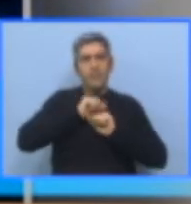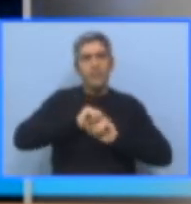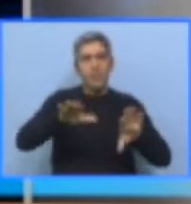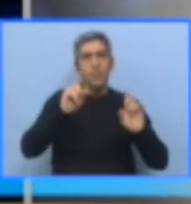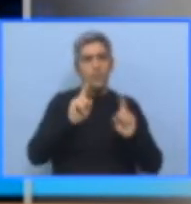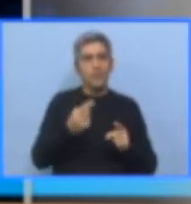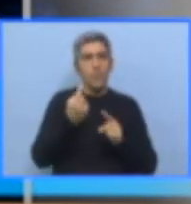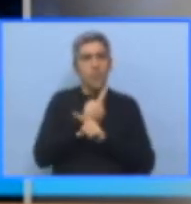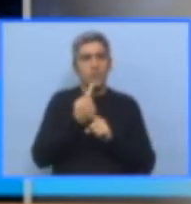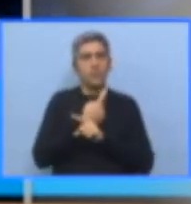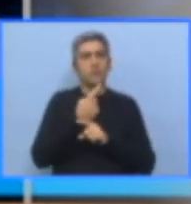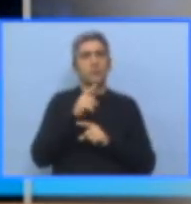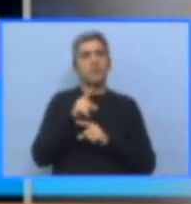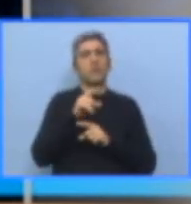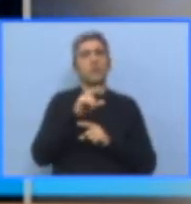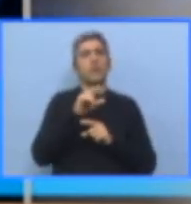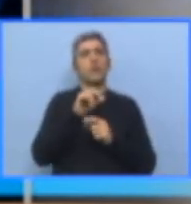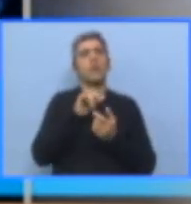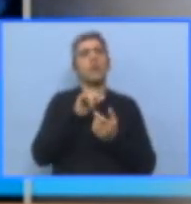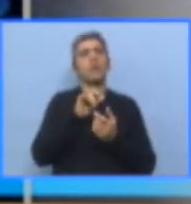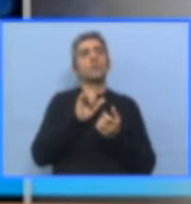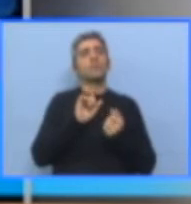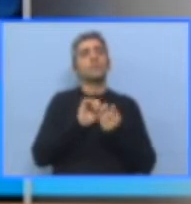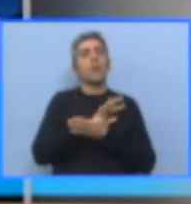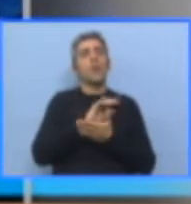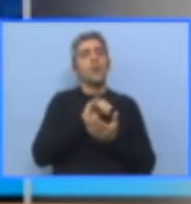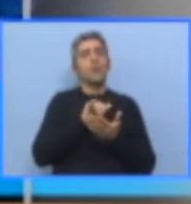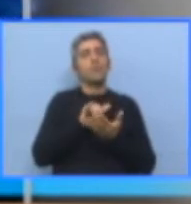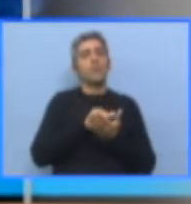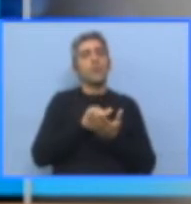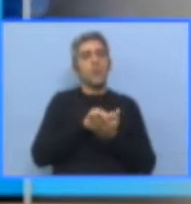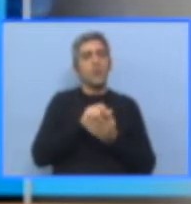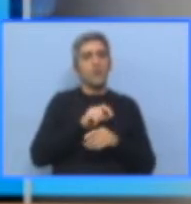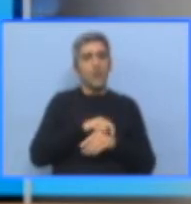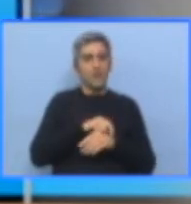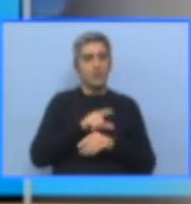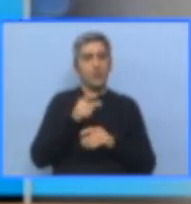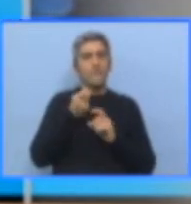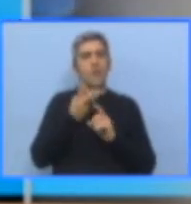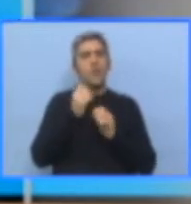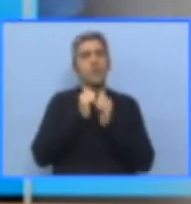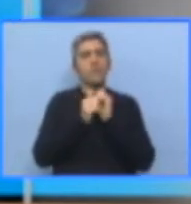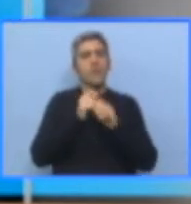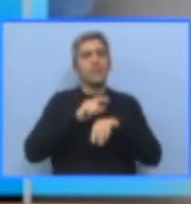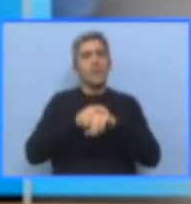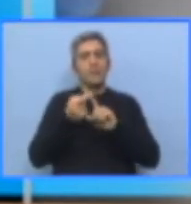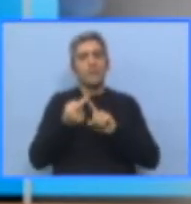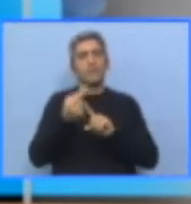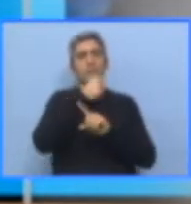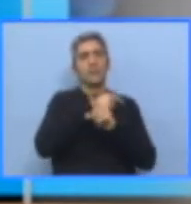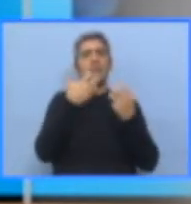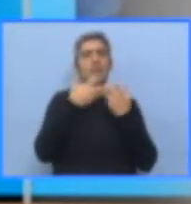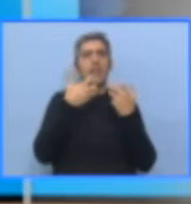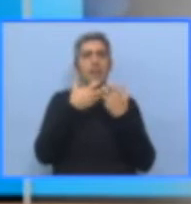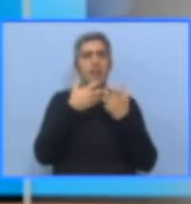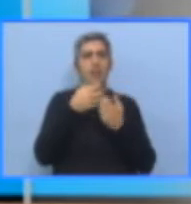começam a ser divulgados pelo New York Times uma série de documentos sobre a Guerra do Vietnã, são chamados papéis